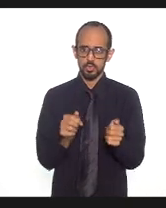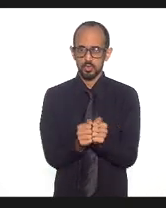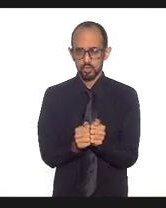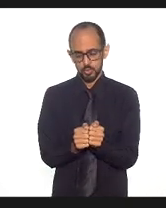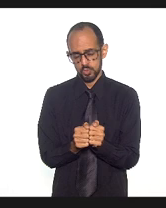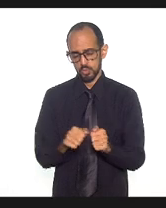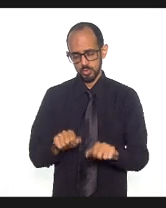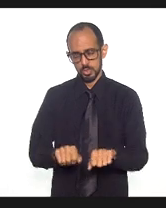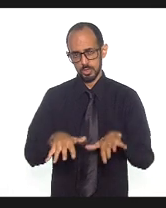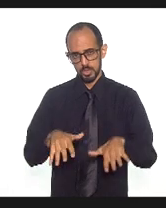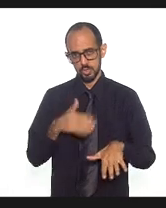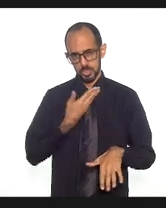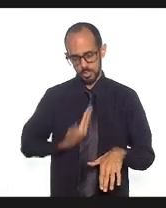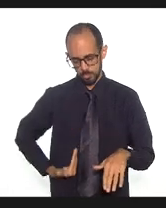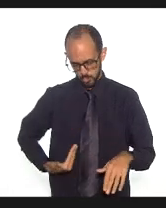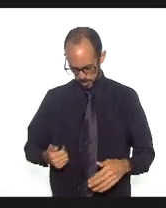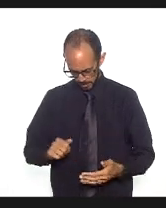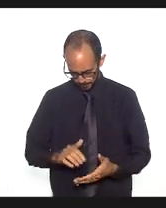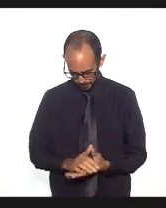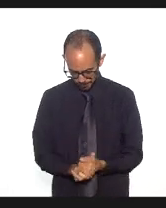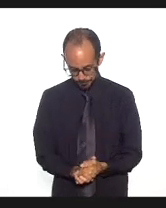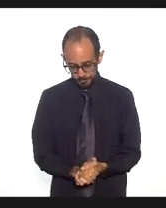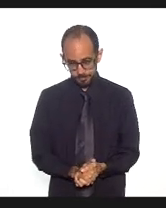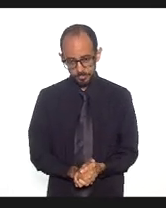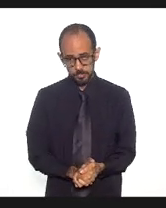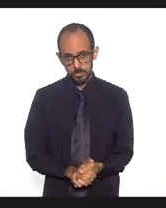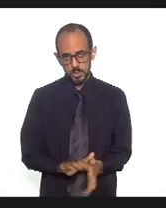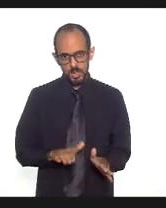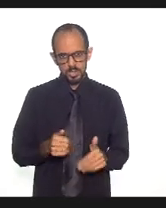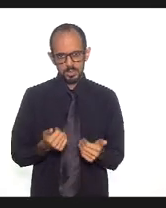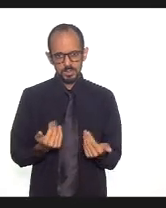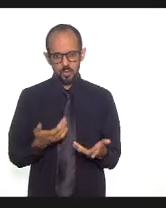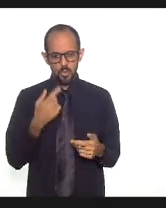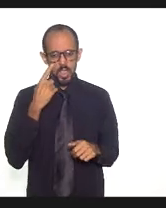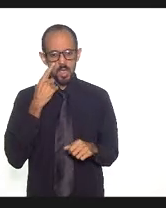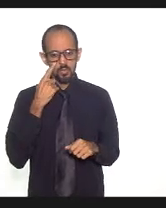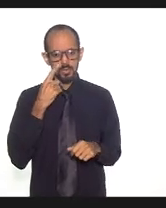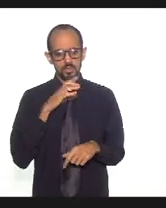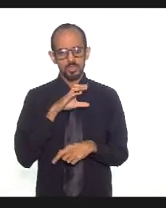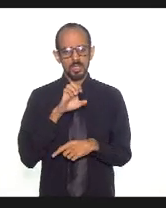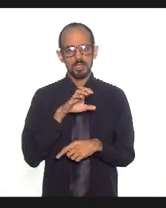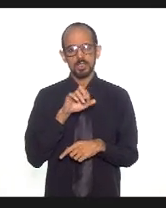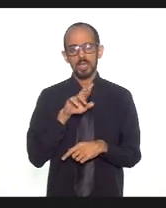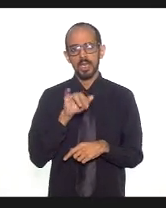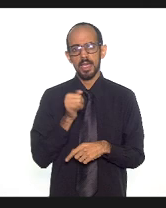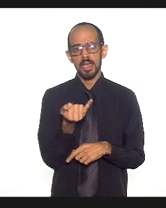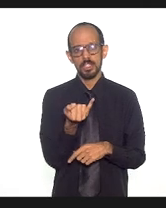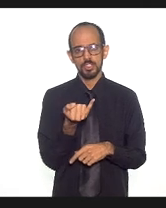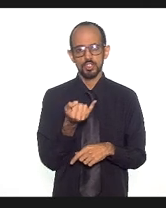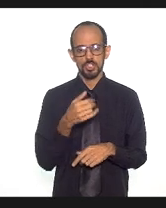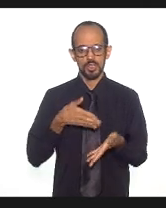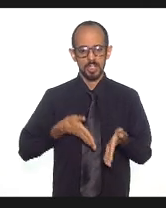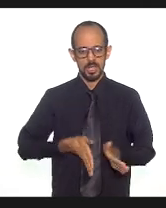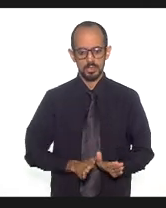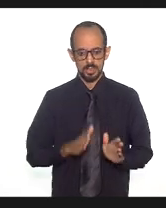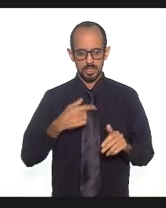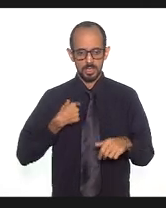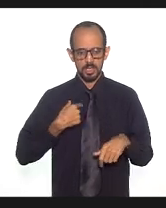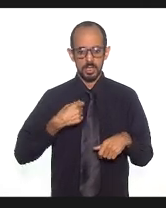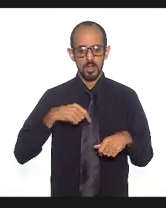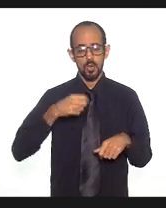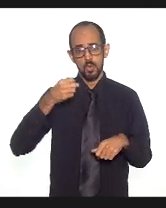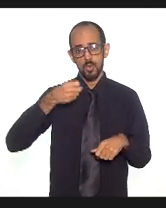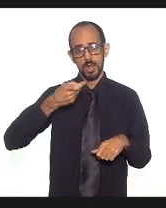dessa audiência pública, né? E eu vi o CCERJ nascer, de fato, né? Eu era prefeito em Petrópolis em